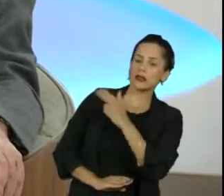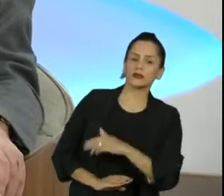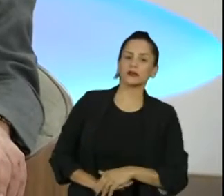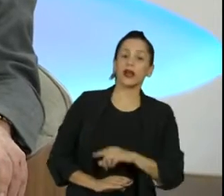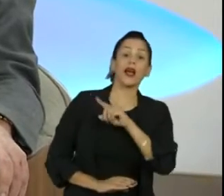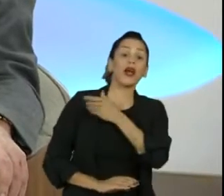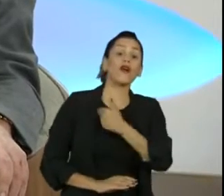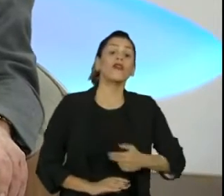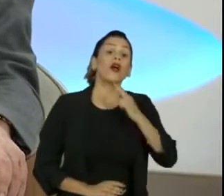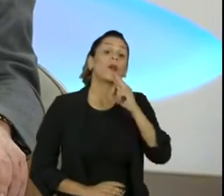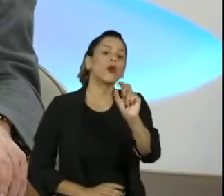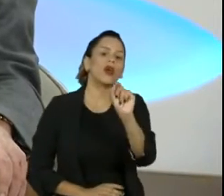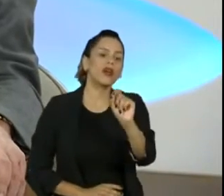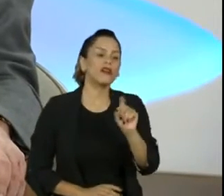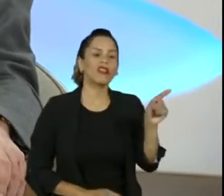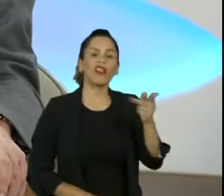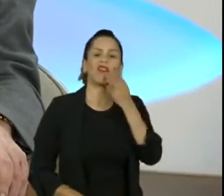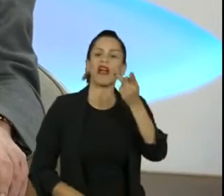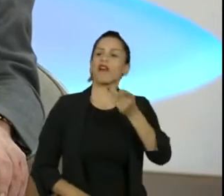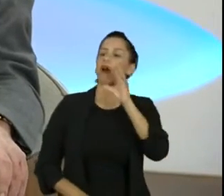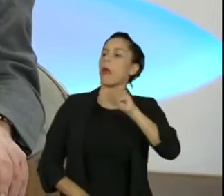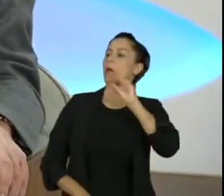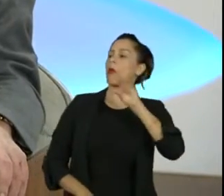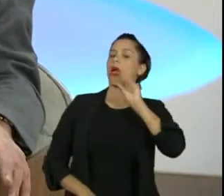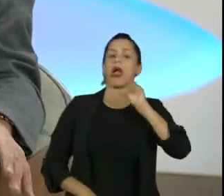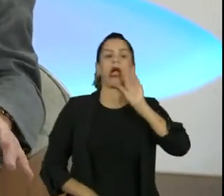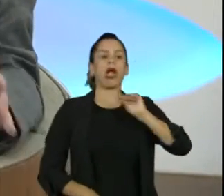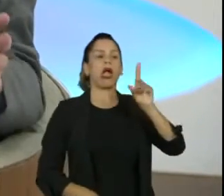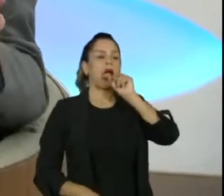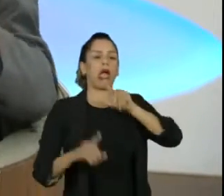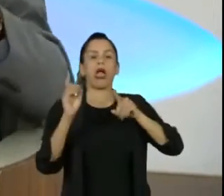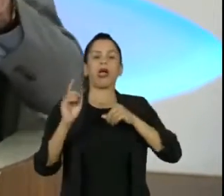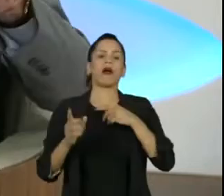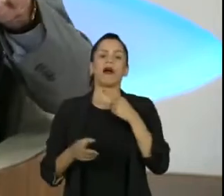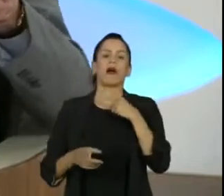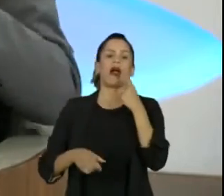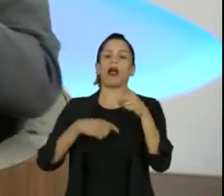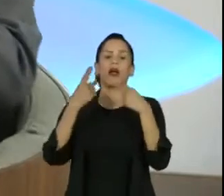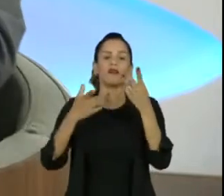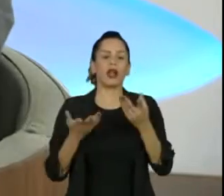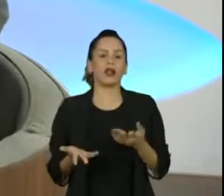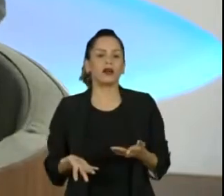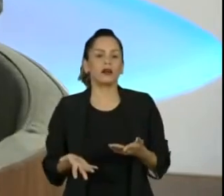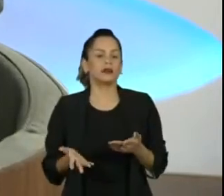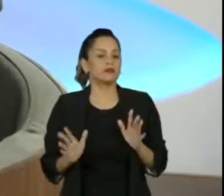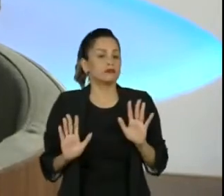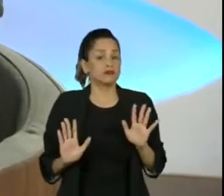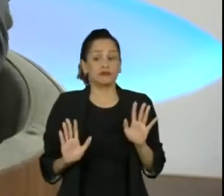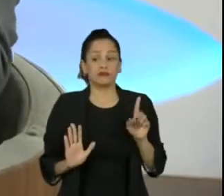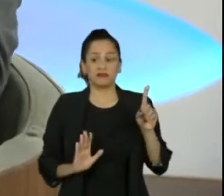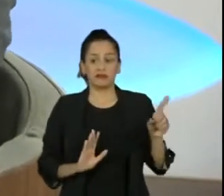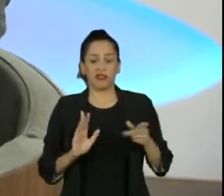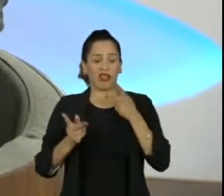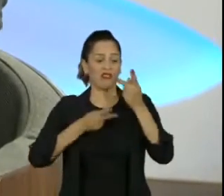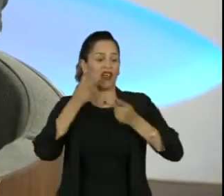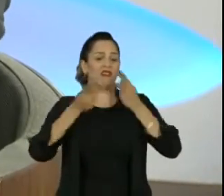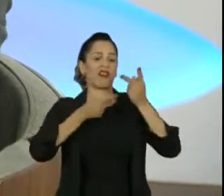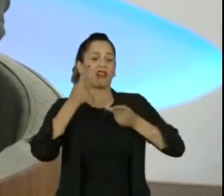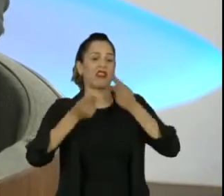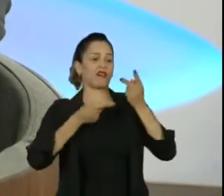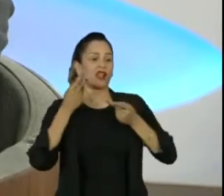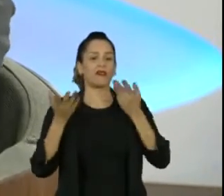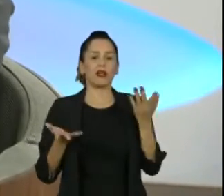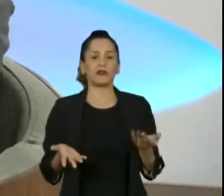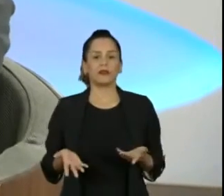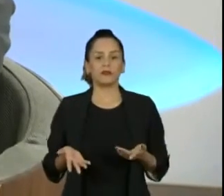Minas é que ele não fala nada e não faz nada. Então, acho que isso o Belo Horizonte não existe, está fora